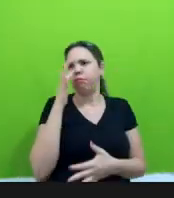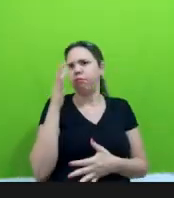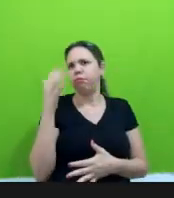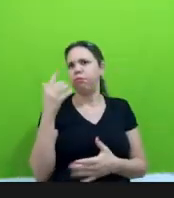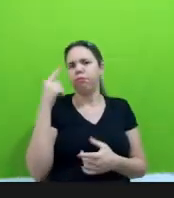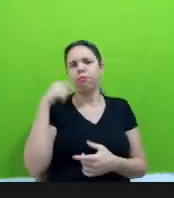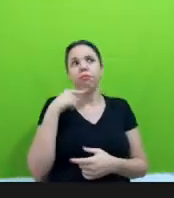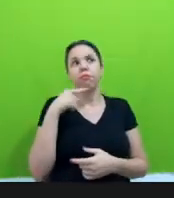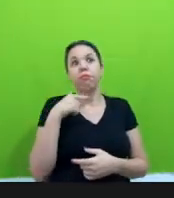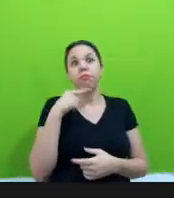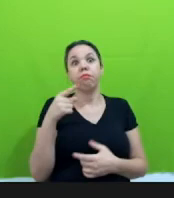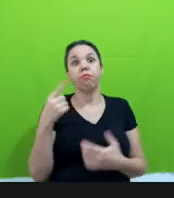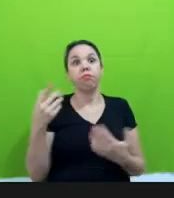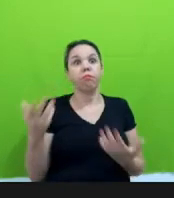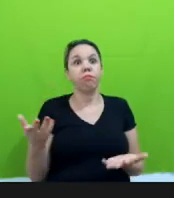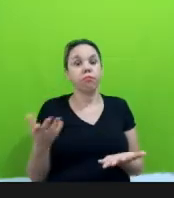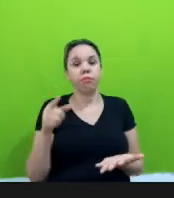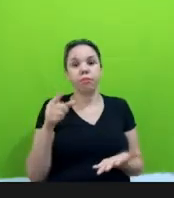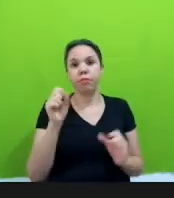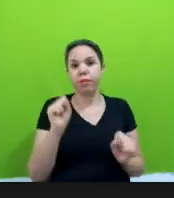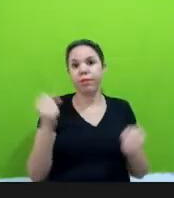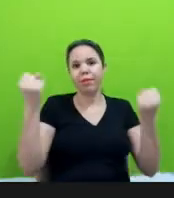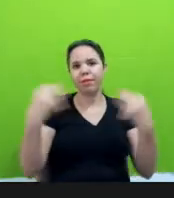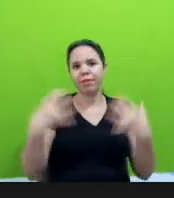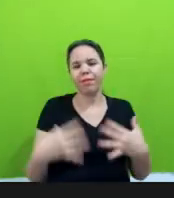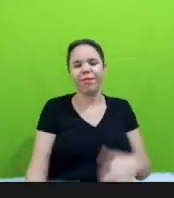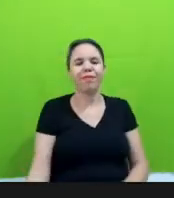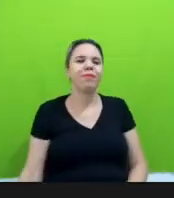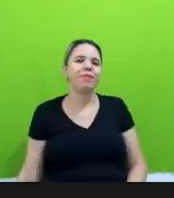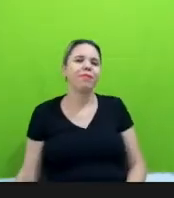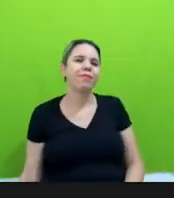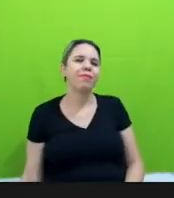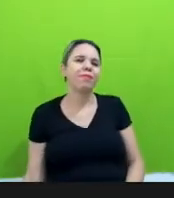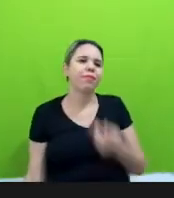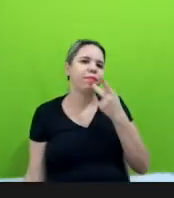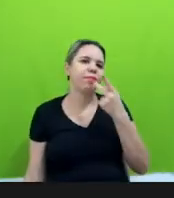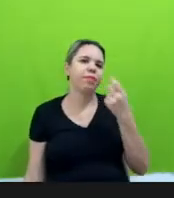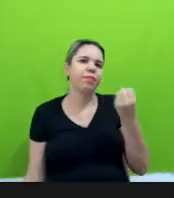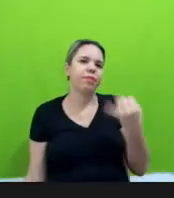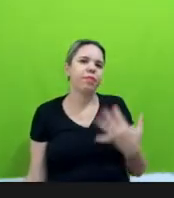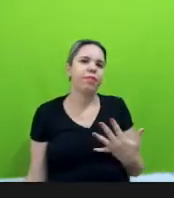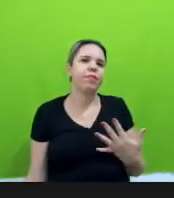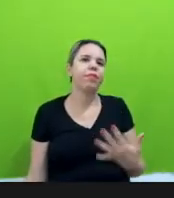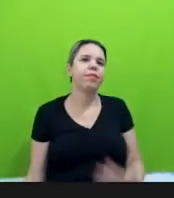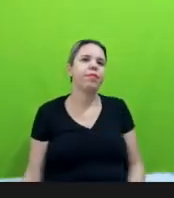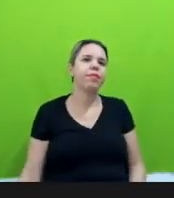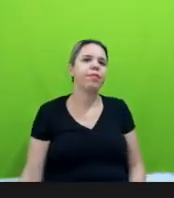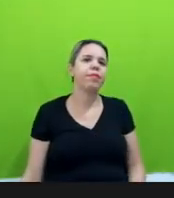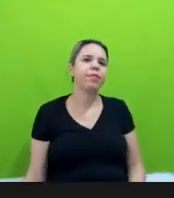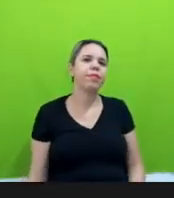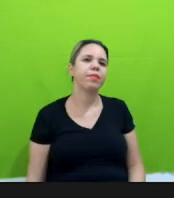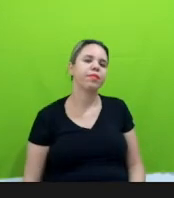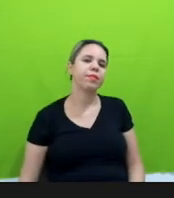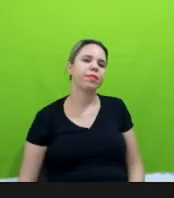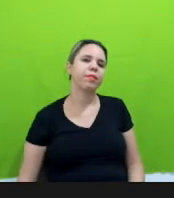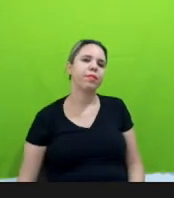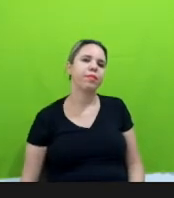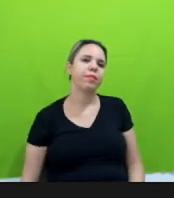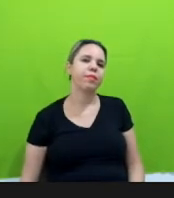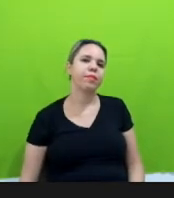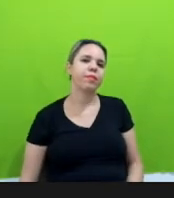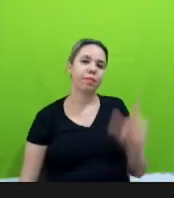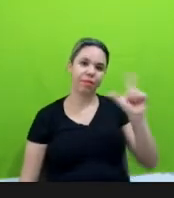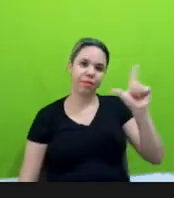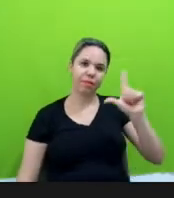dúvida. Então, se você puder, por favor, Bruno, começar com essa questão dos sigilos, explicando um pouquinho sobre isso. Claro.